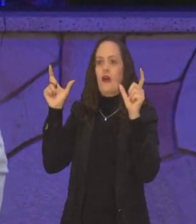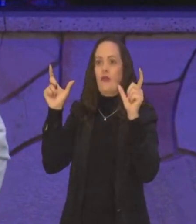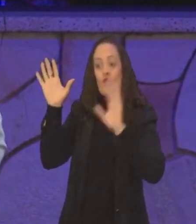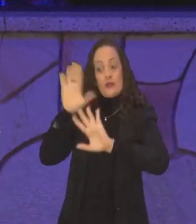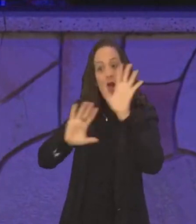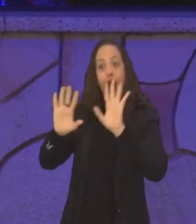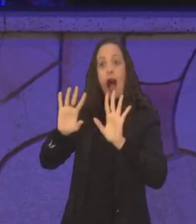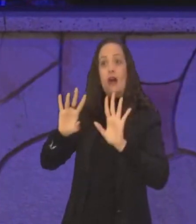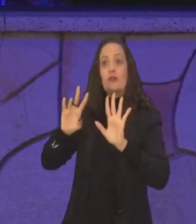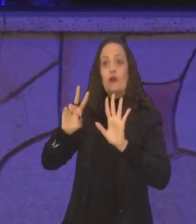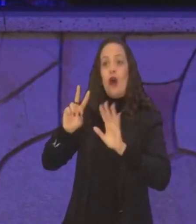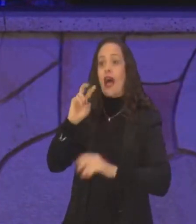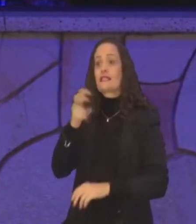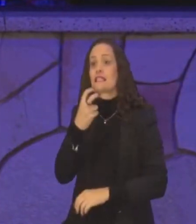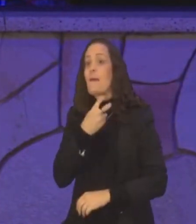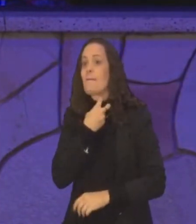disso.